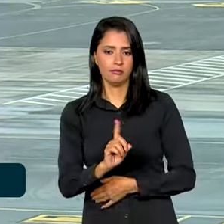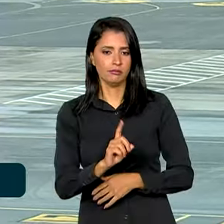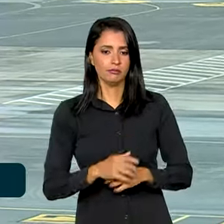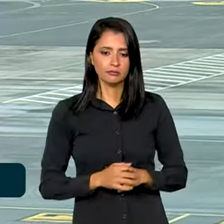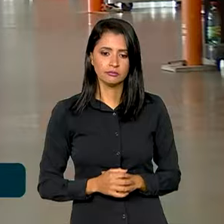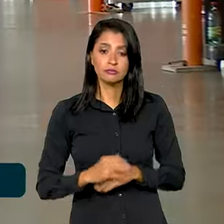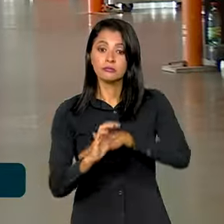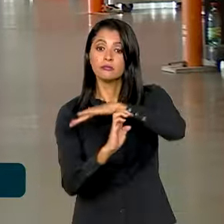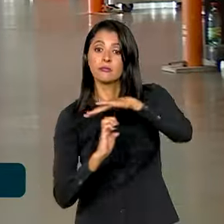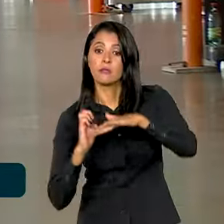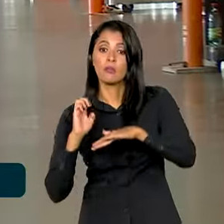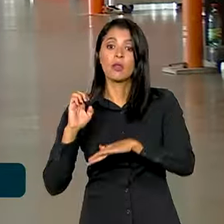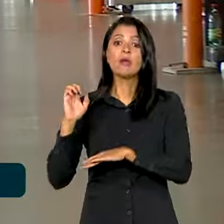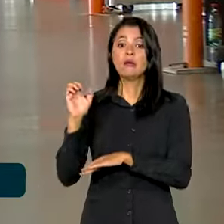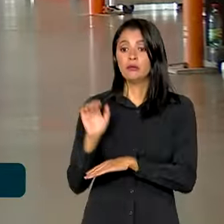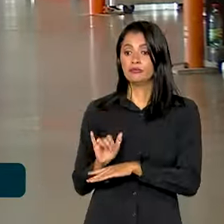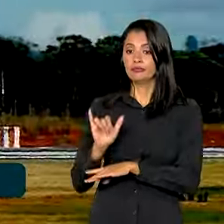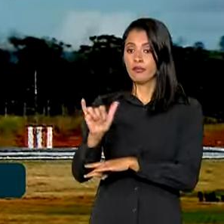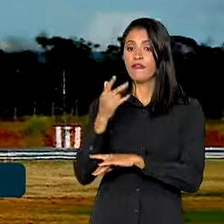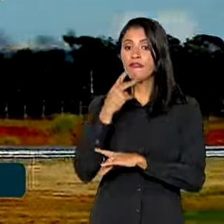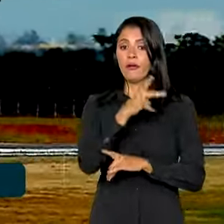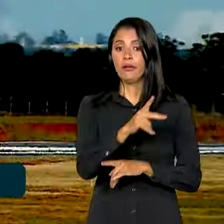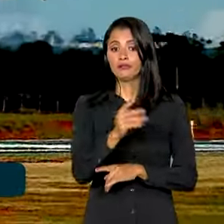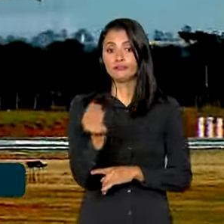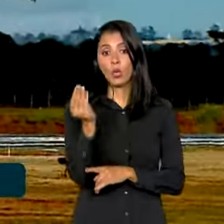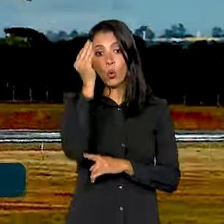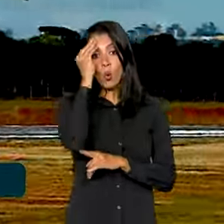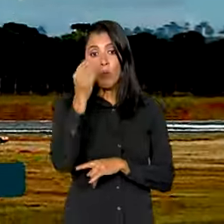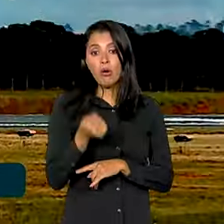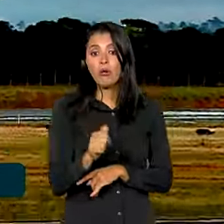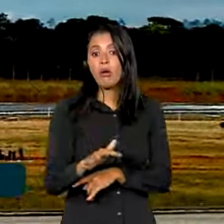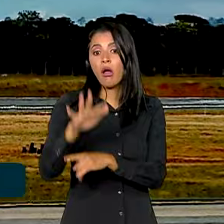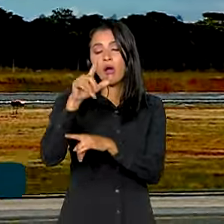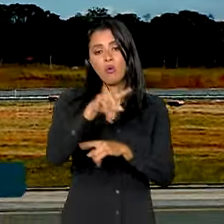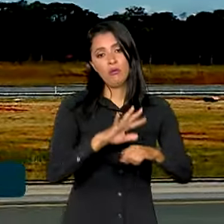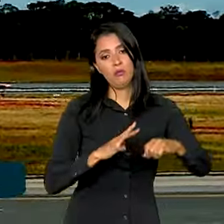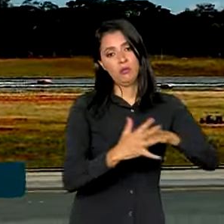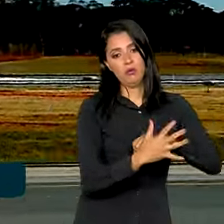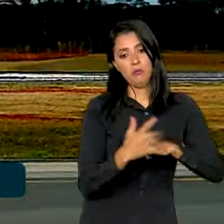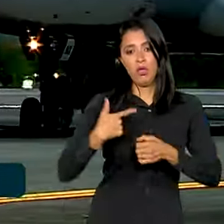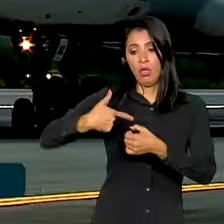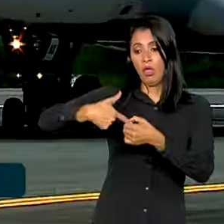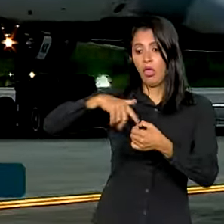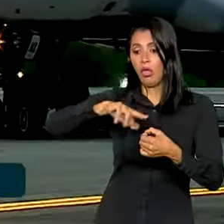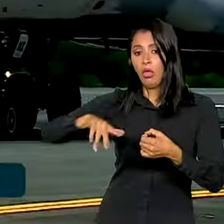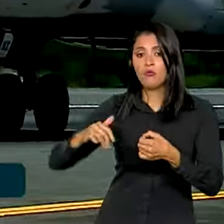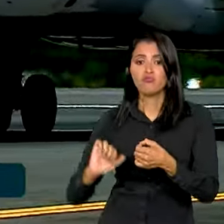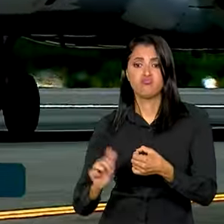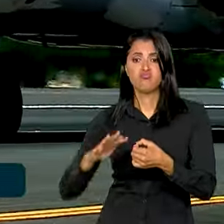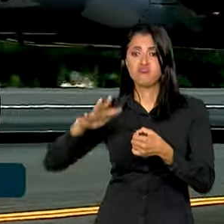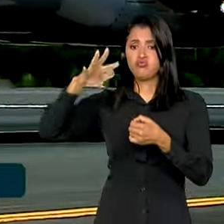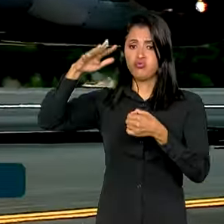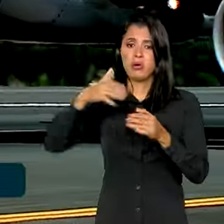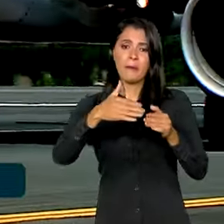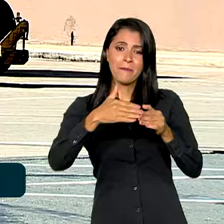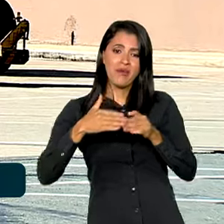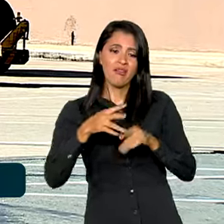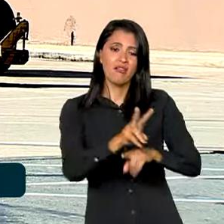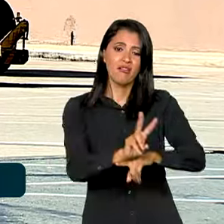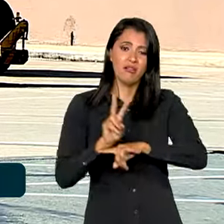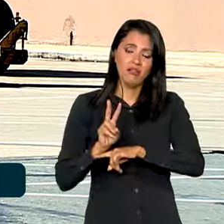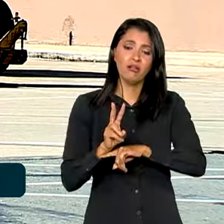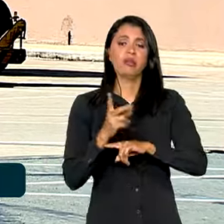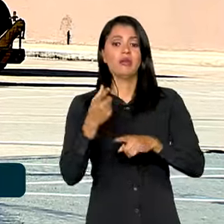empresas aéreas culpam a pandemia, reclamam do custo do querosene de aviação e pedem linhas de crédito